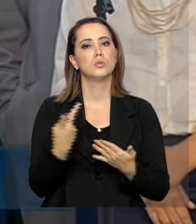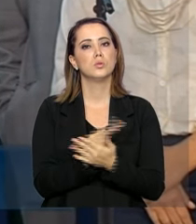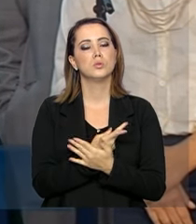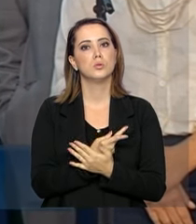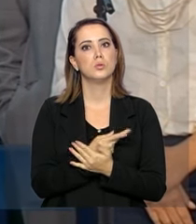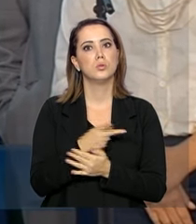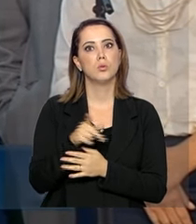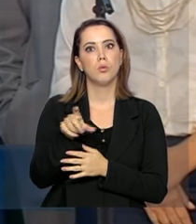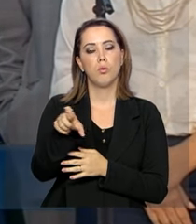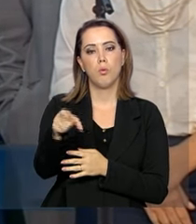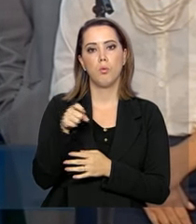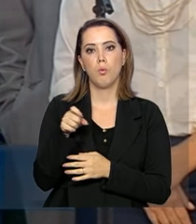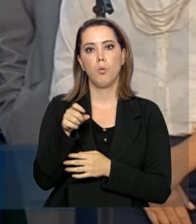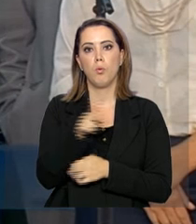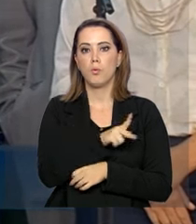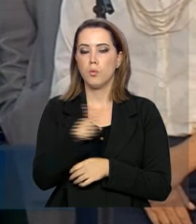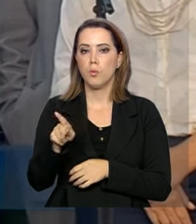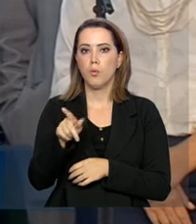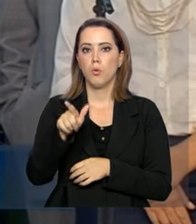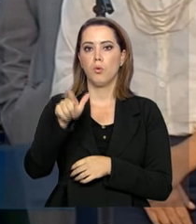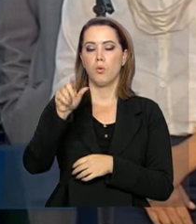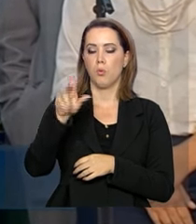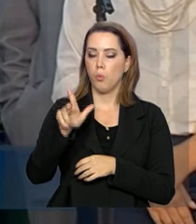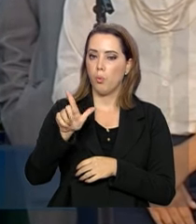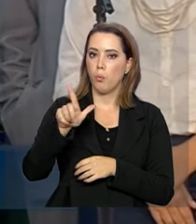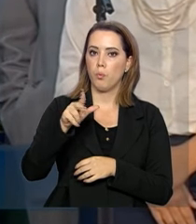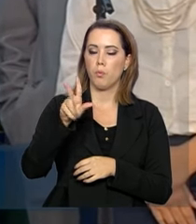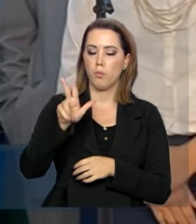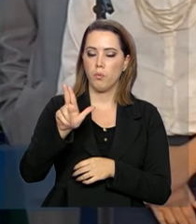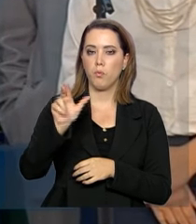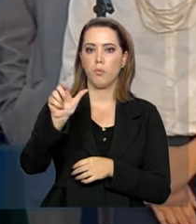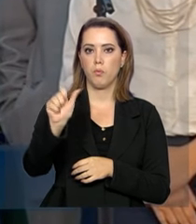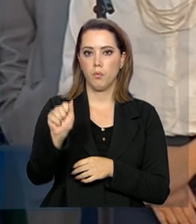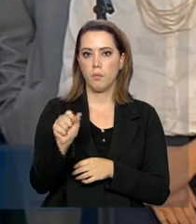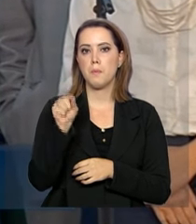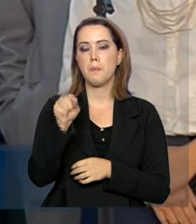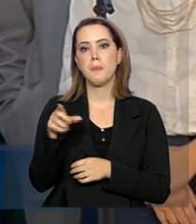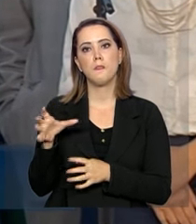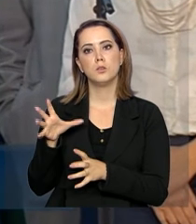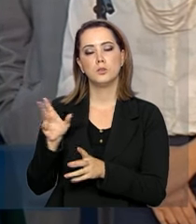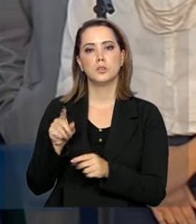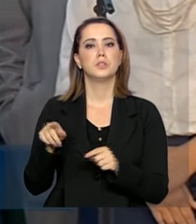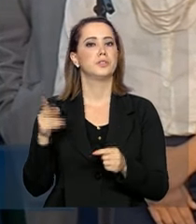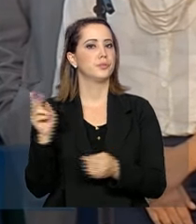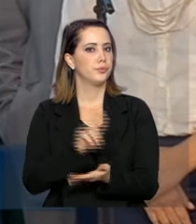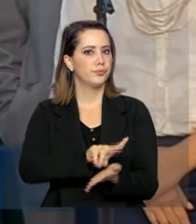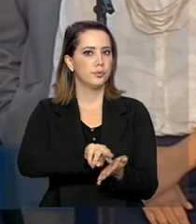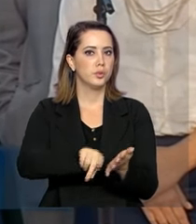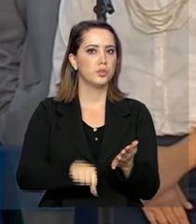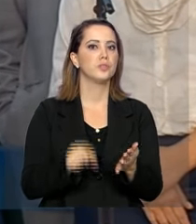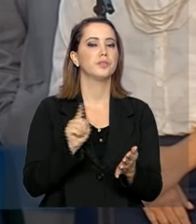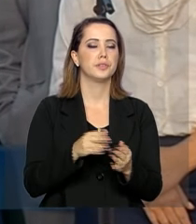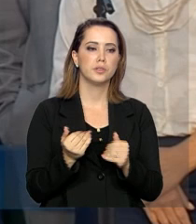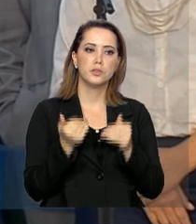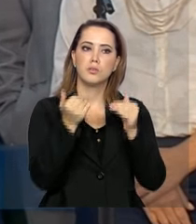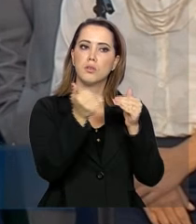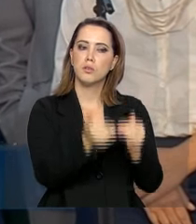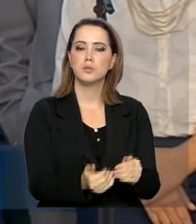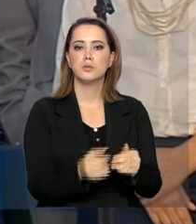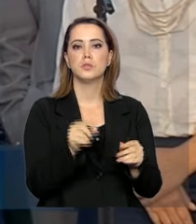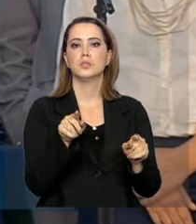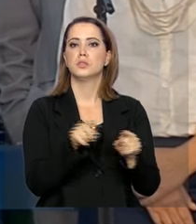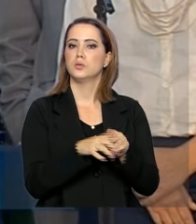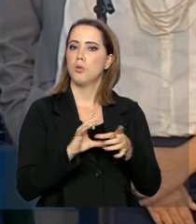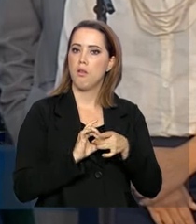do ex-presidente Lula, Luiz Inácio Lula da Silva, que por várias vezes compareceu